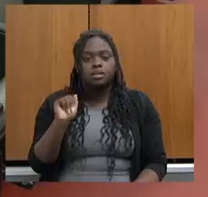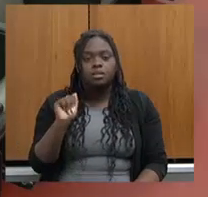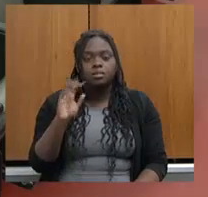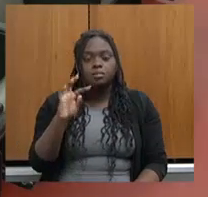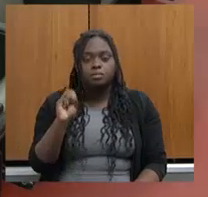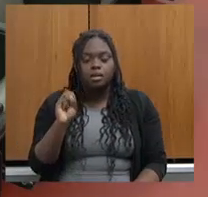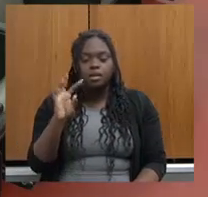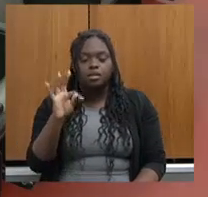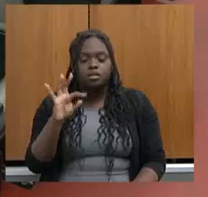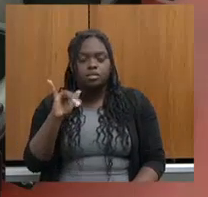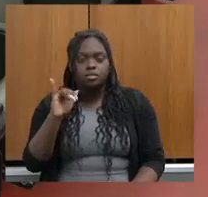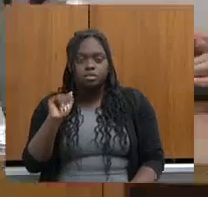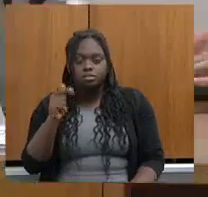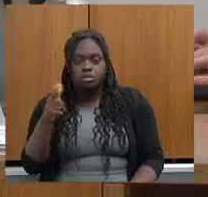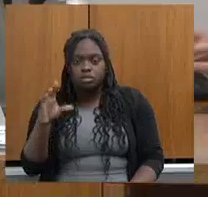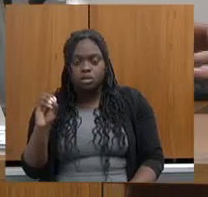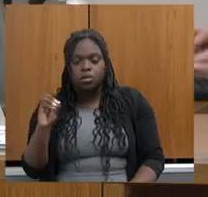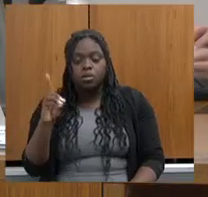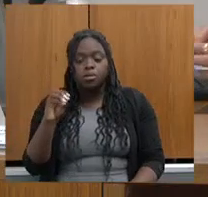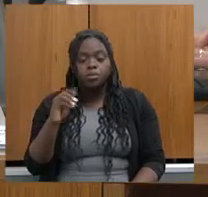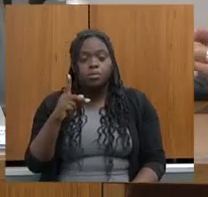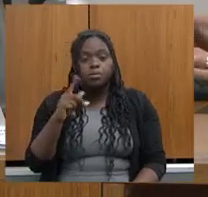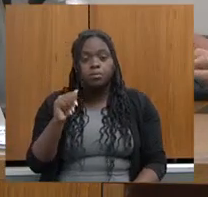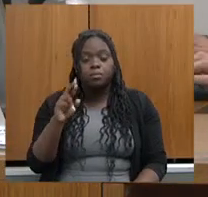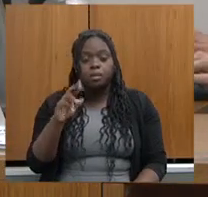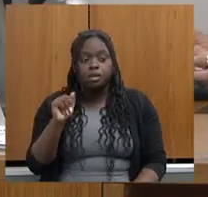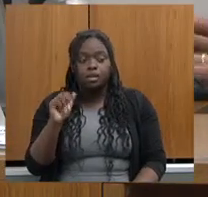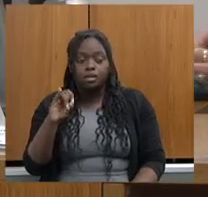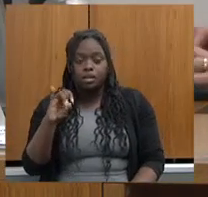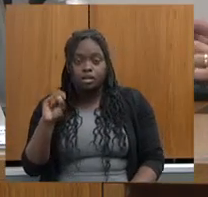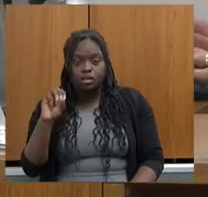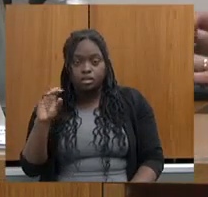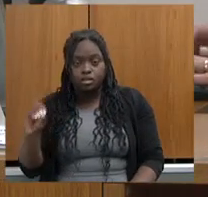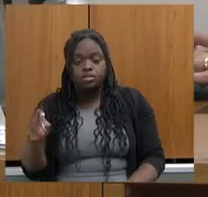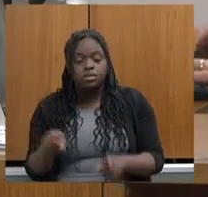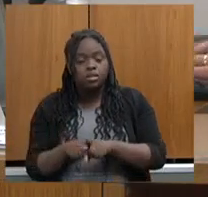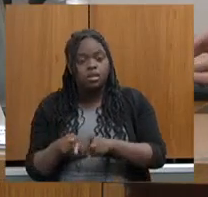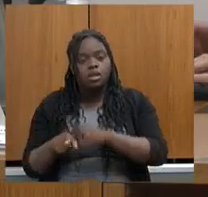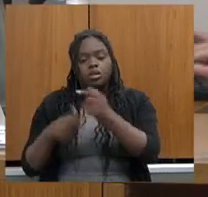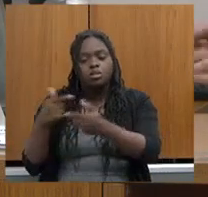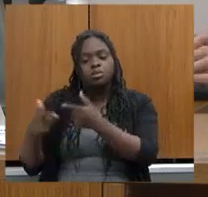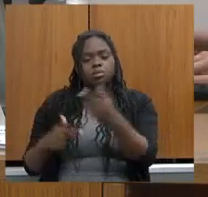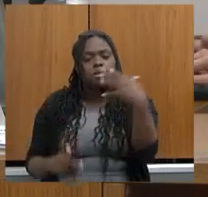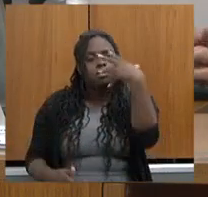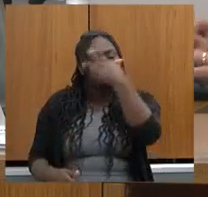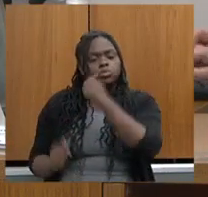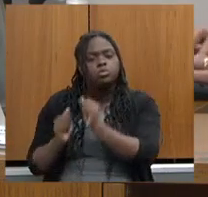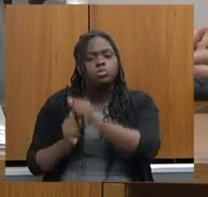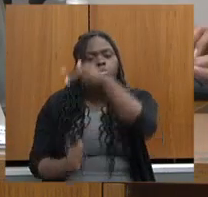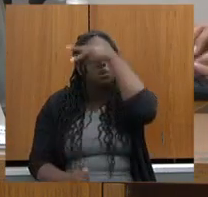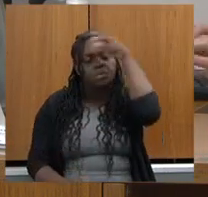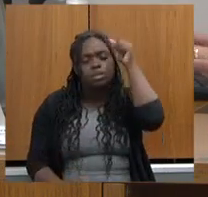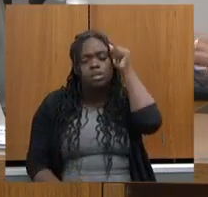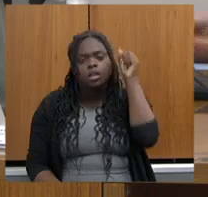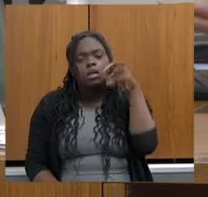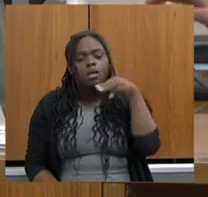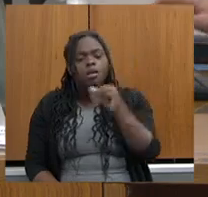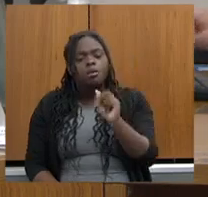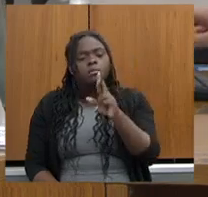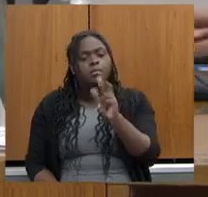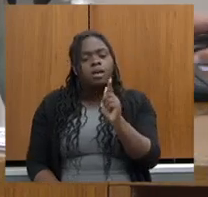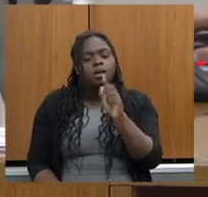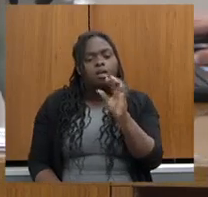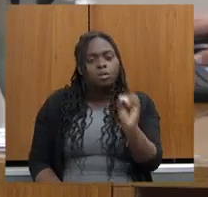Passos agora Andradas né que também através de um trabalho nosso junto com a prefeita mais gordas com o vereador